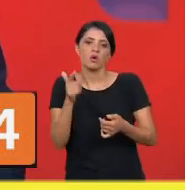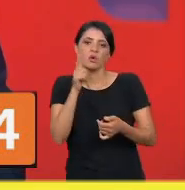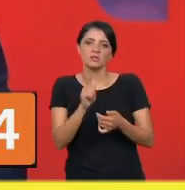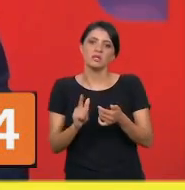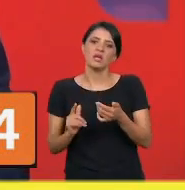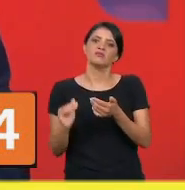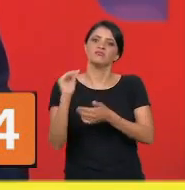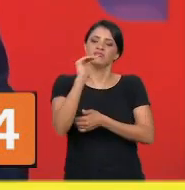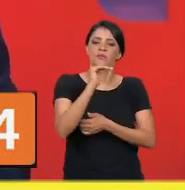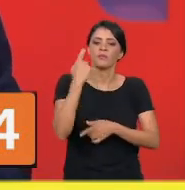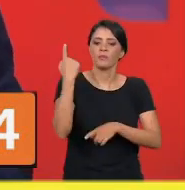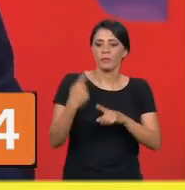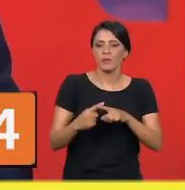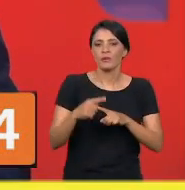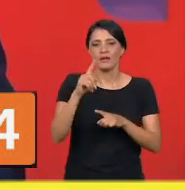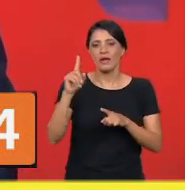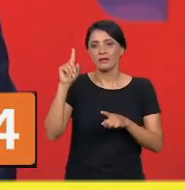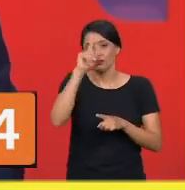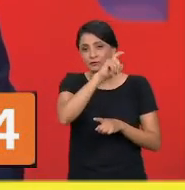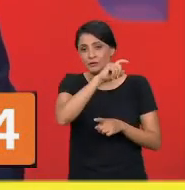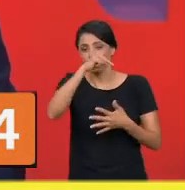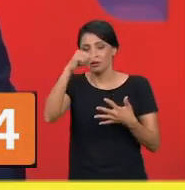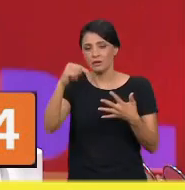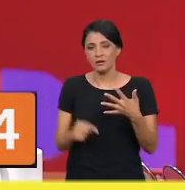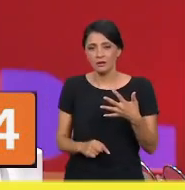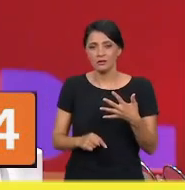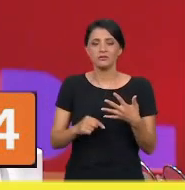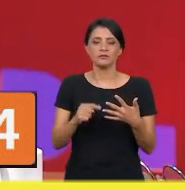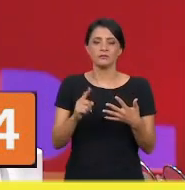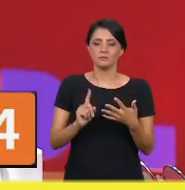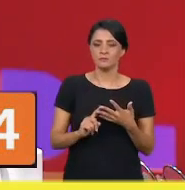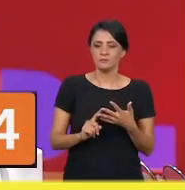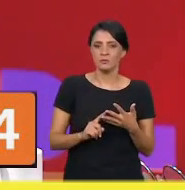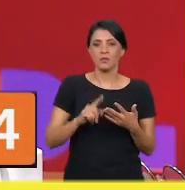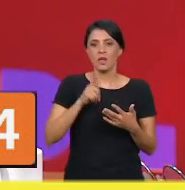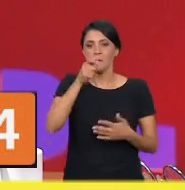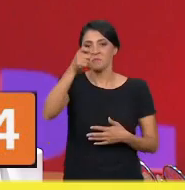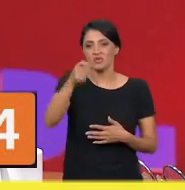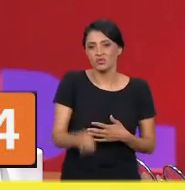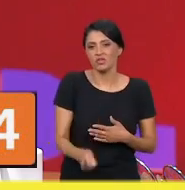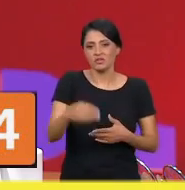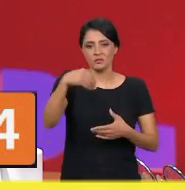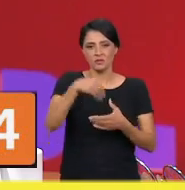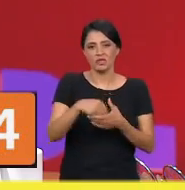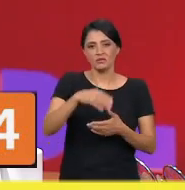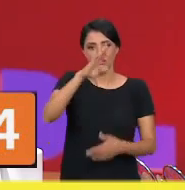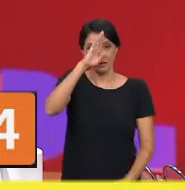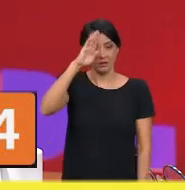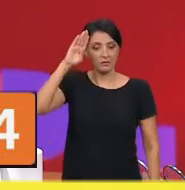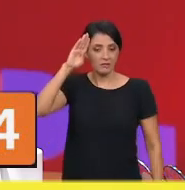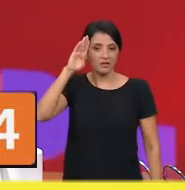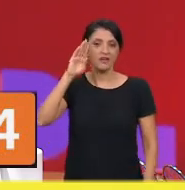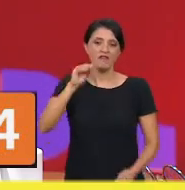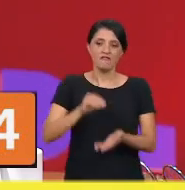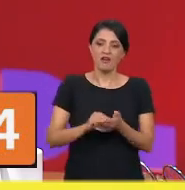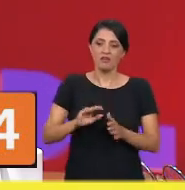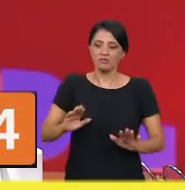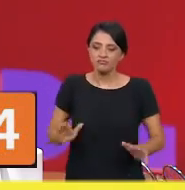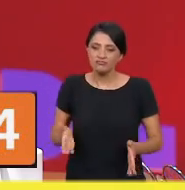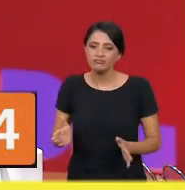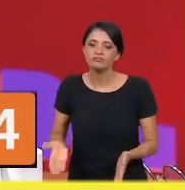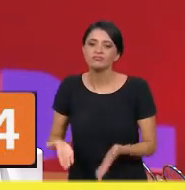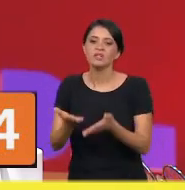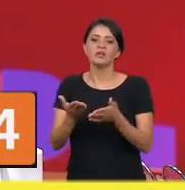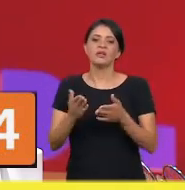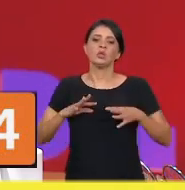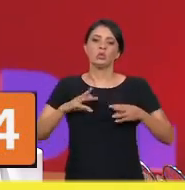Por quê? Todas as dificuldades, o machismo dentro da academia científica, a falta de incentivo, e